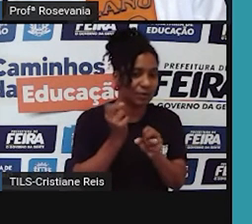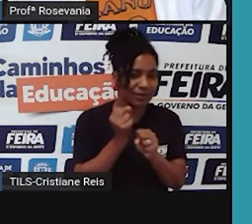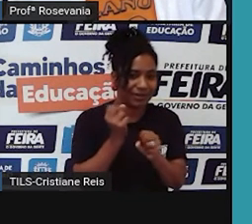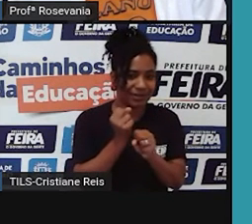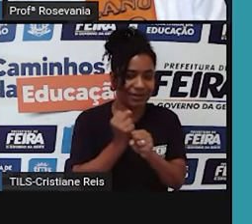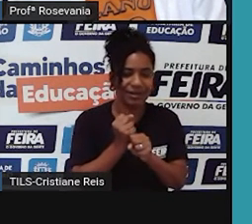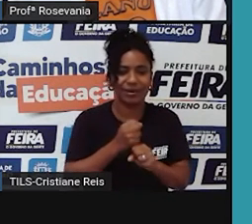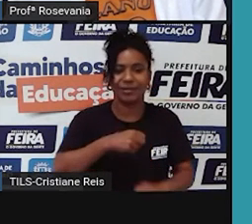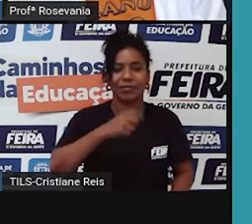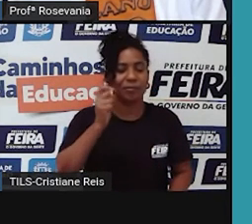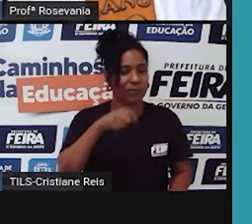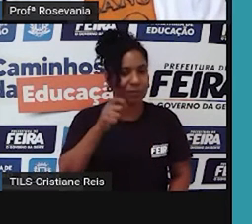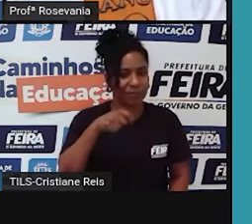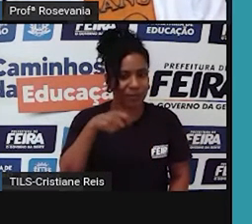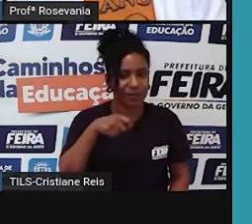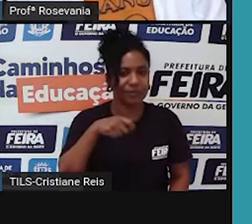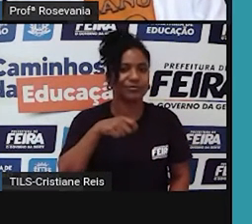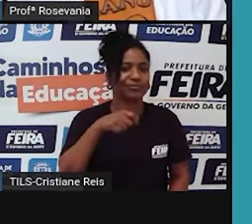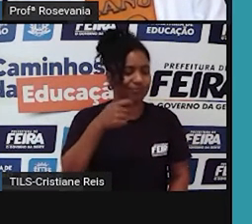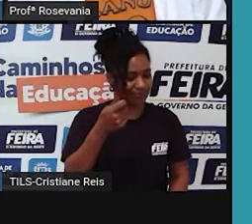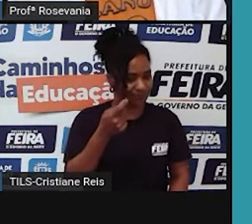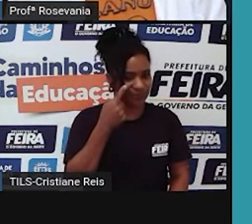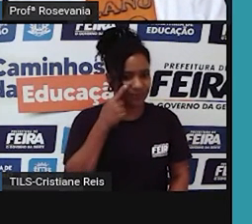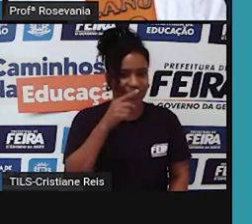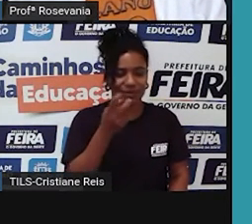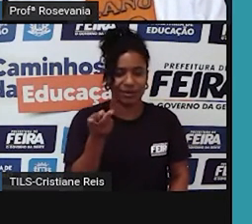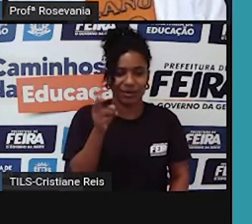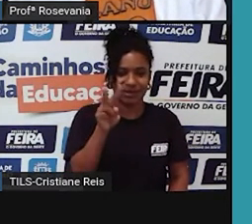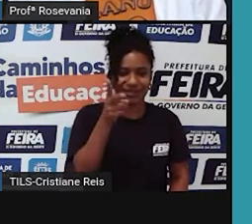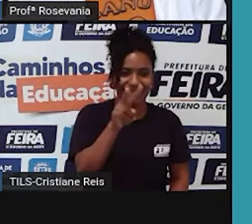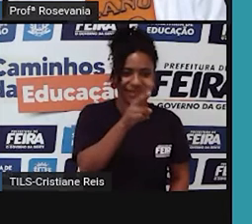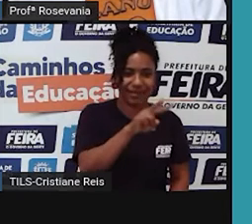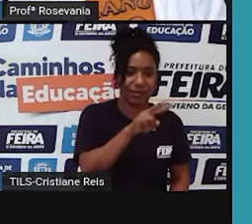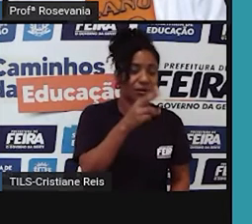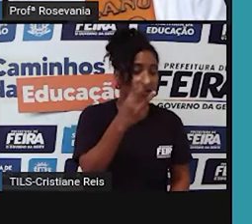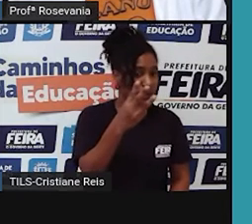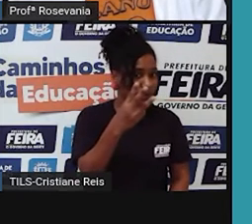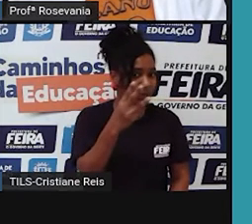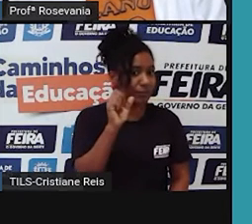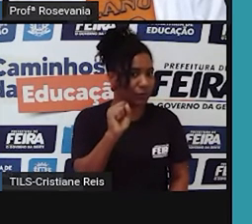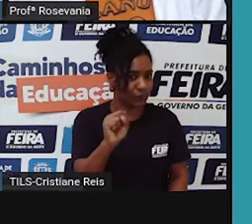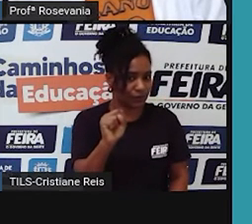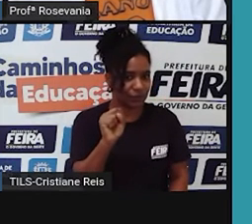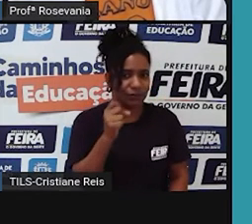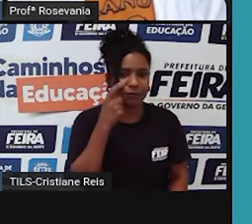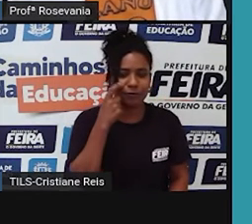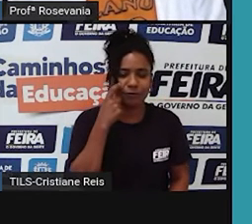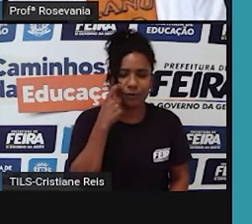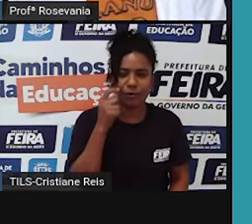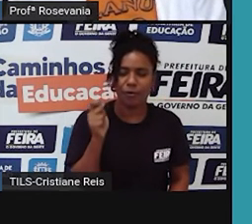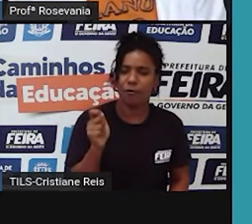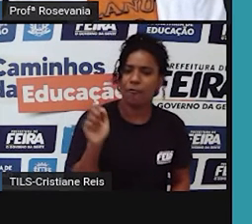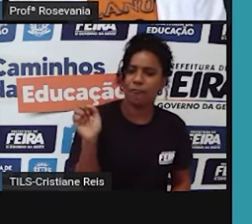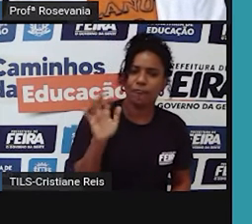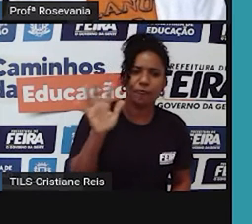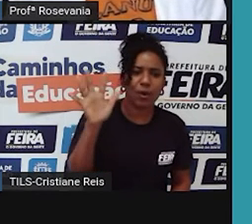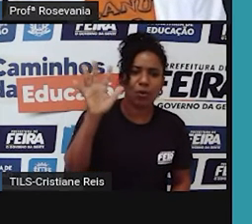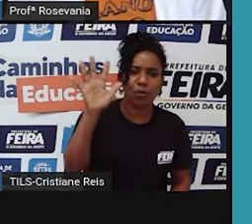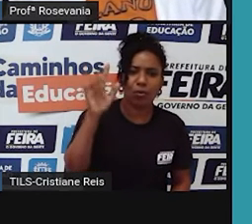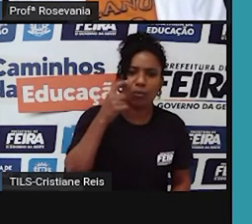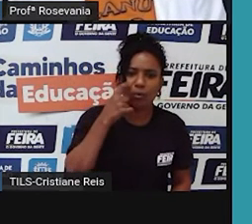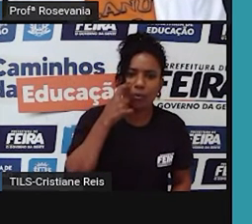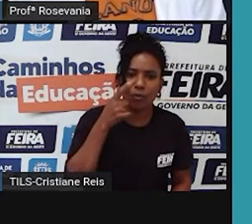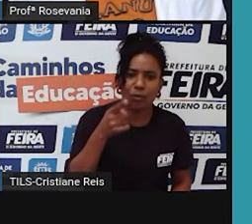contando de três em três, né? Então, o que que você vai perceber aqui? Esse mapa, eu tenho esse valor, e o que que ele está dizendo